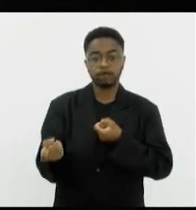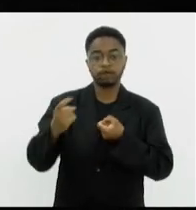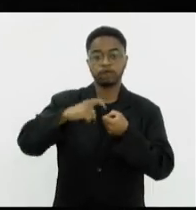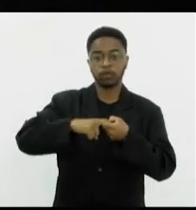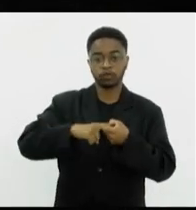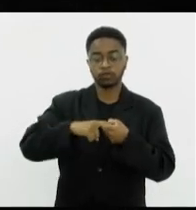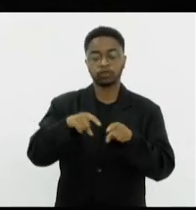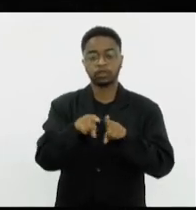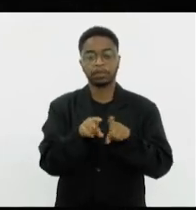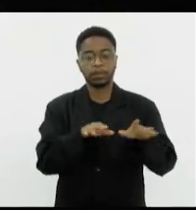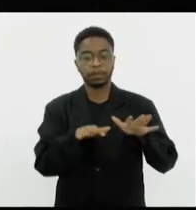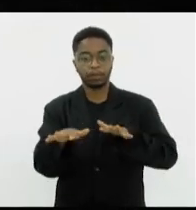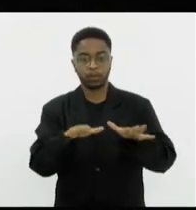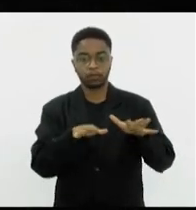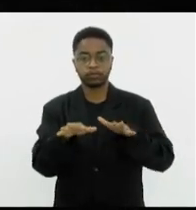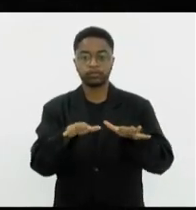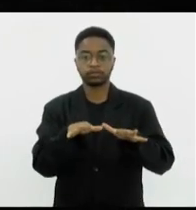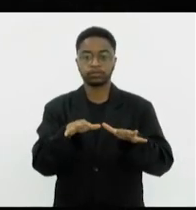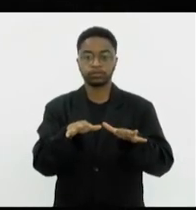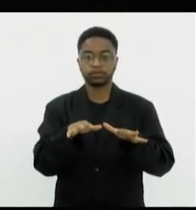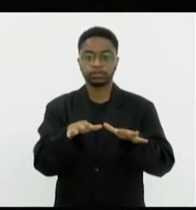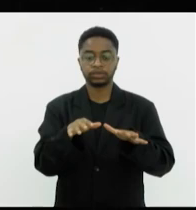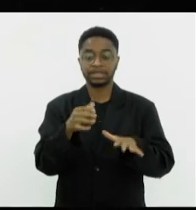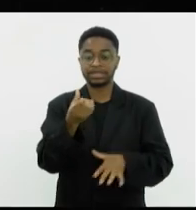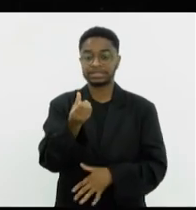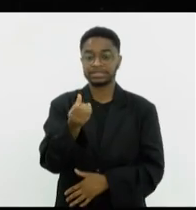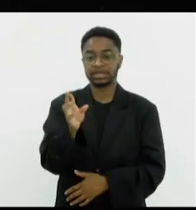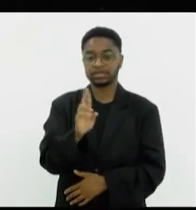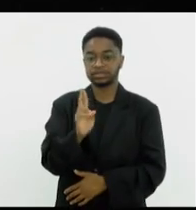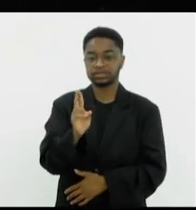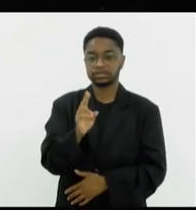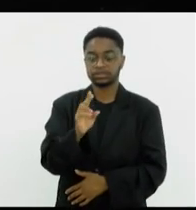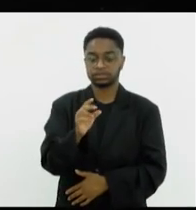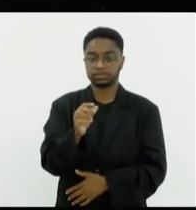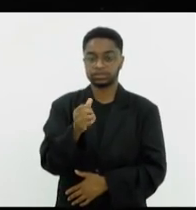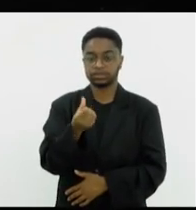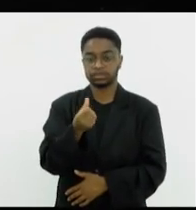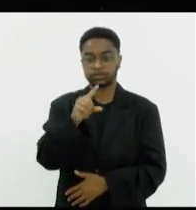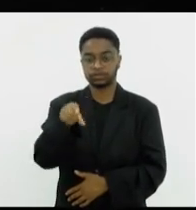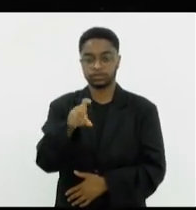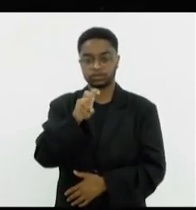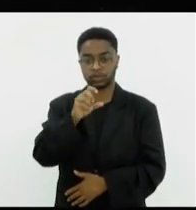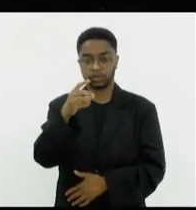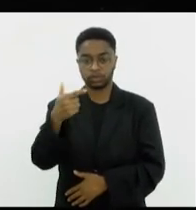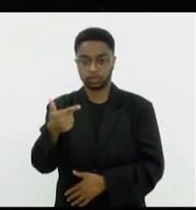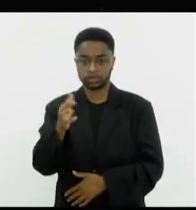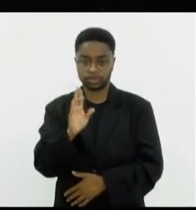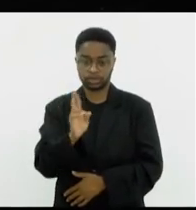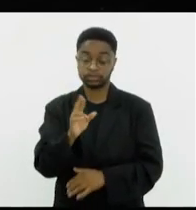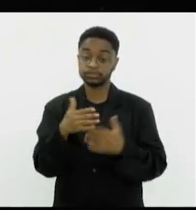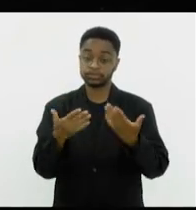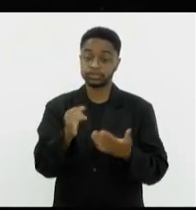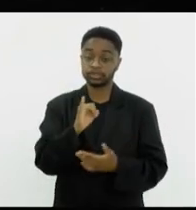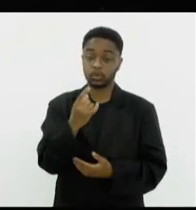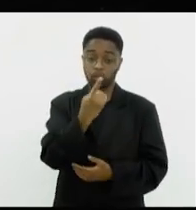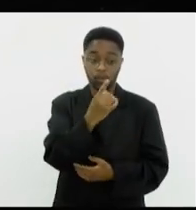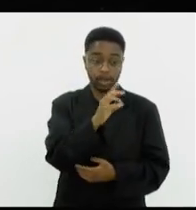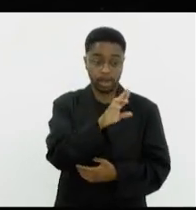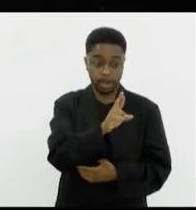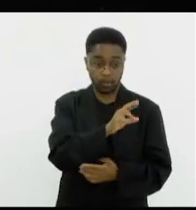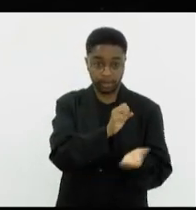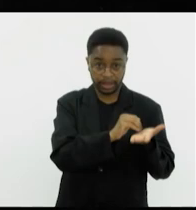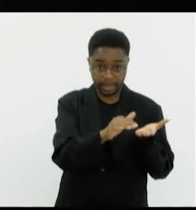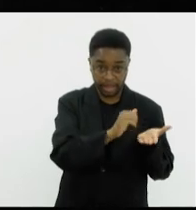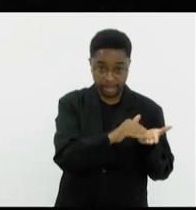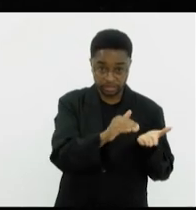retornados e movimentados mais R$ 6,52. Ou seja, cada um real